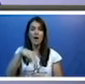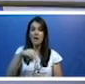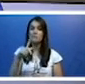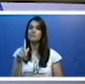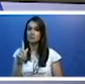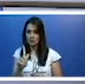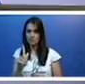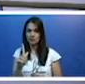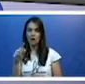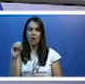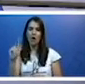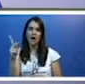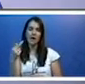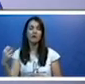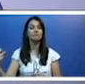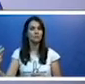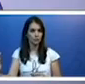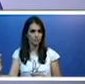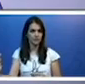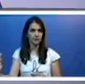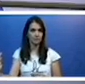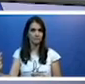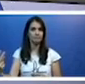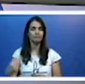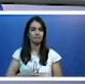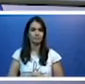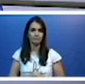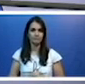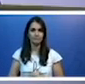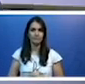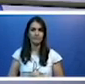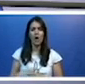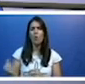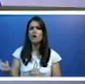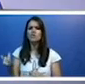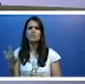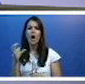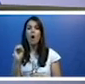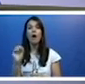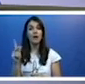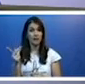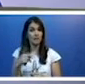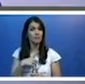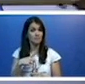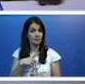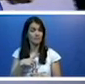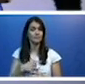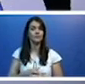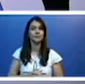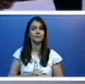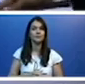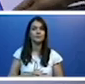né, 2OH. Esse número multiplicando parênteses vai indicar a quantidade de OH que nós temos na fórmula.